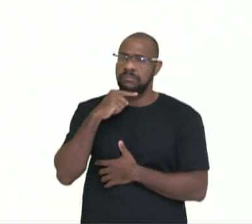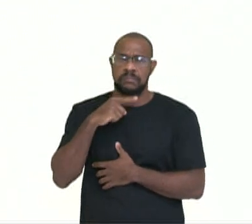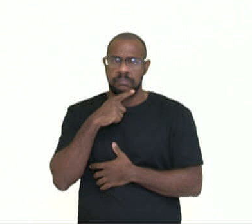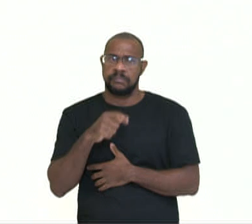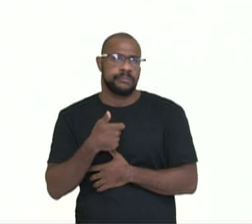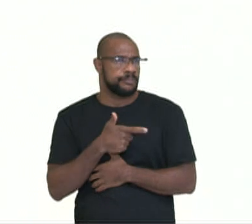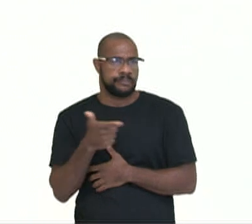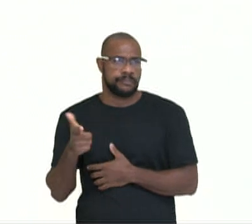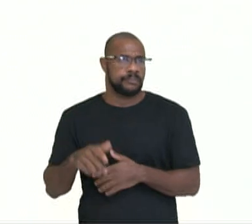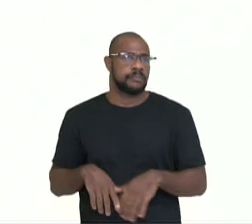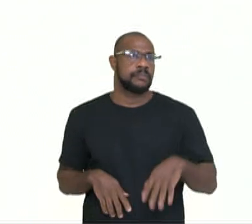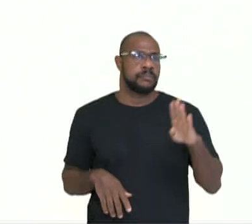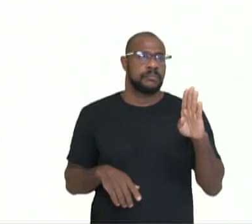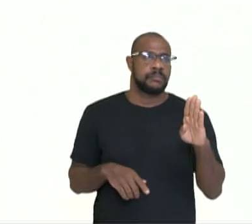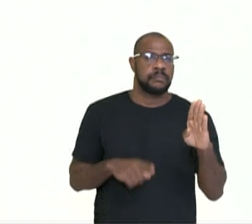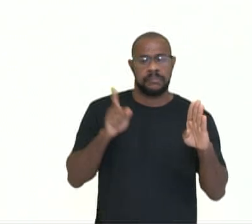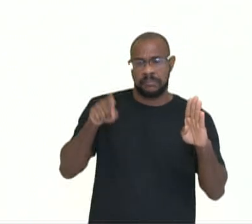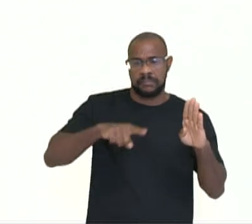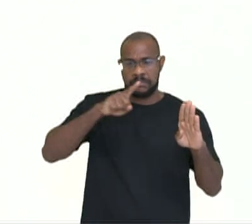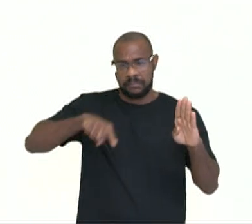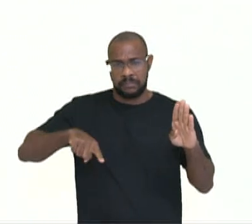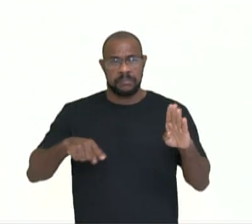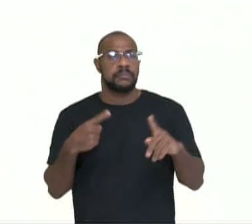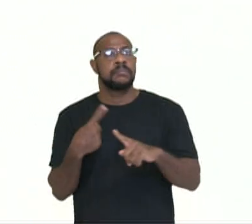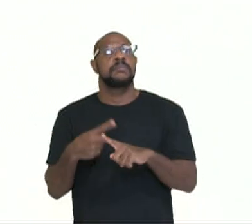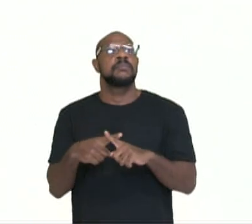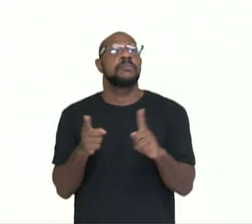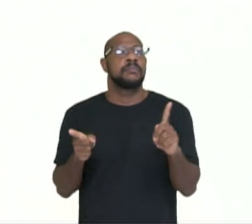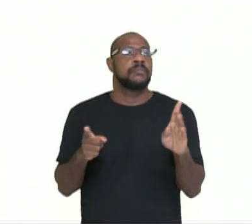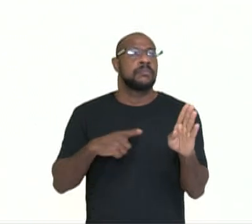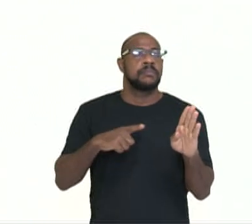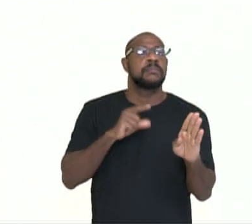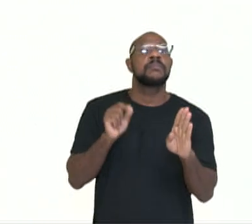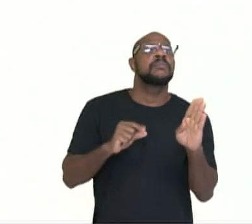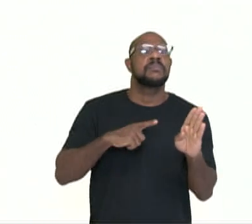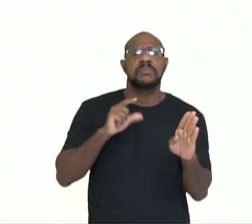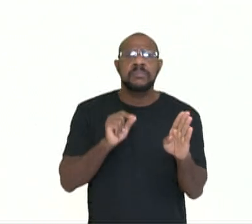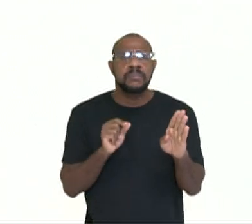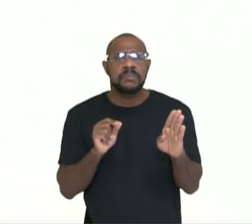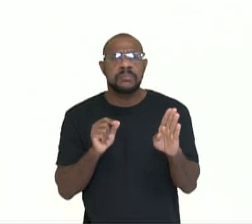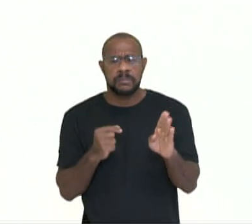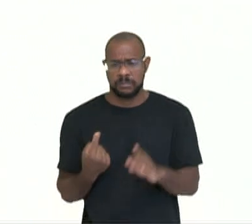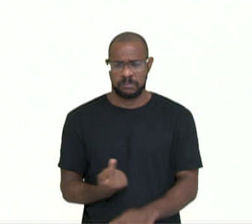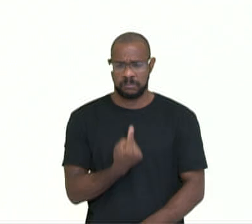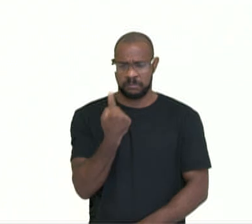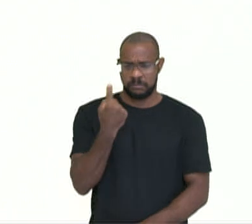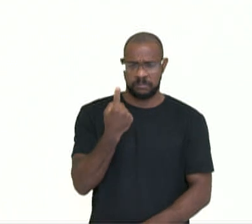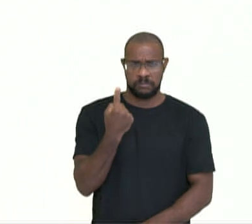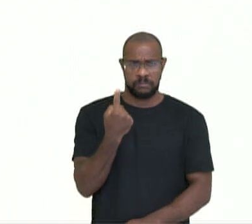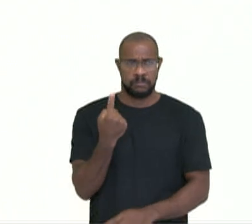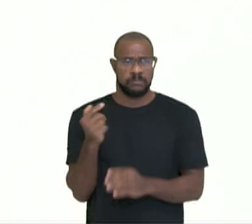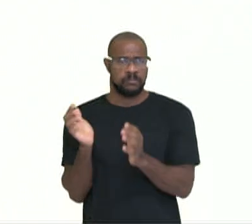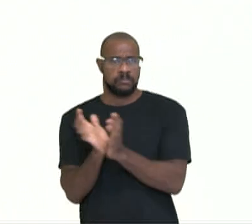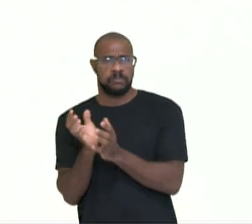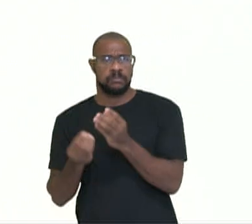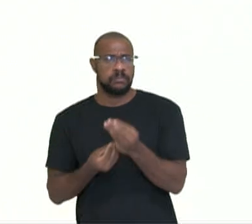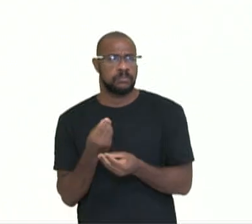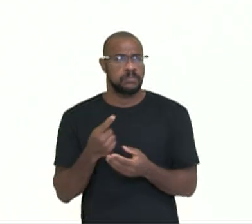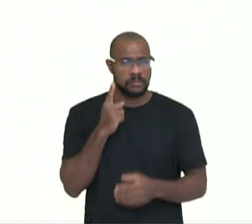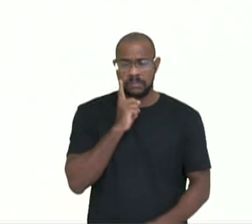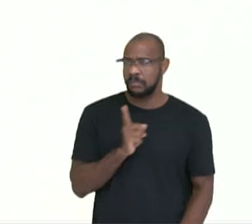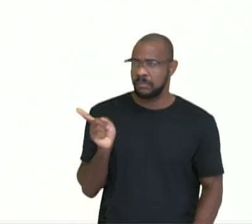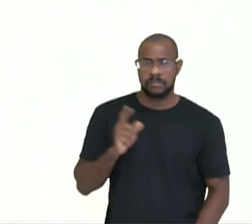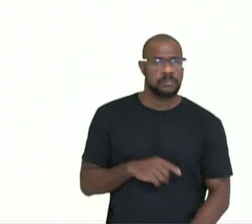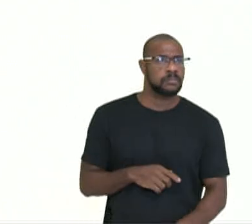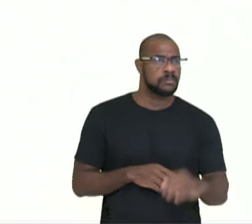segundo quadrante. A letra B também foi eliminada, por quê? Porque diz ali que ele está no primeiro quadrante. Mas com relação